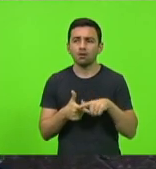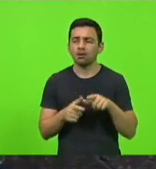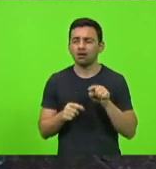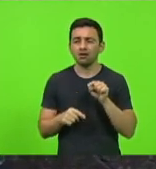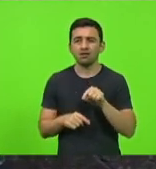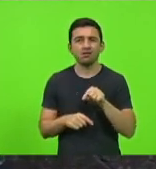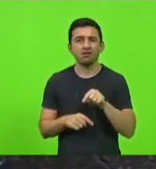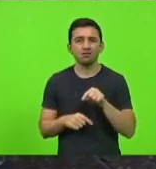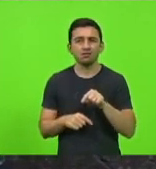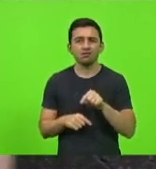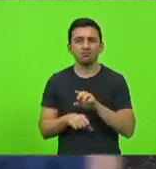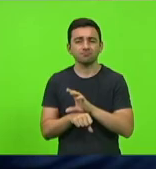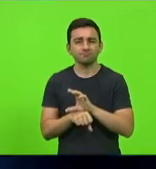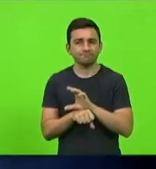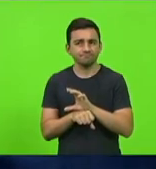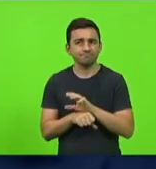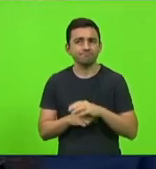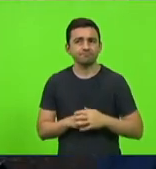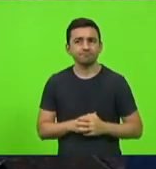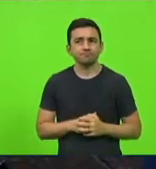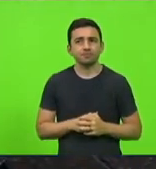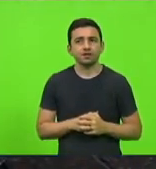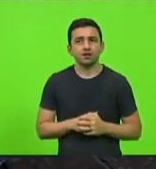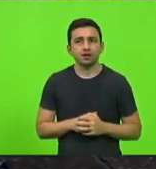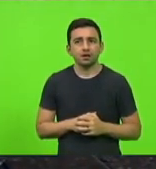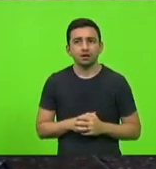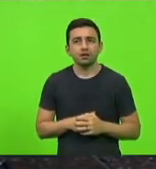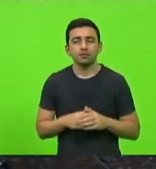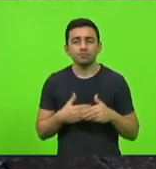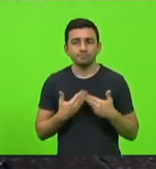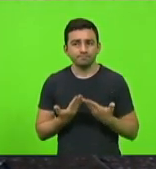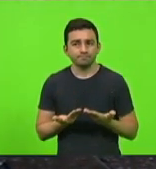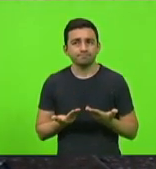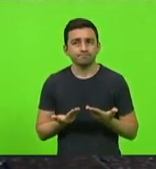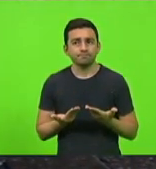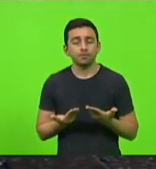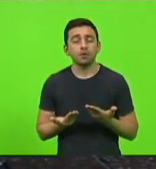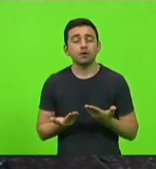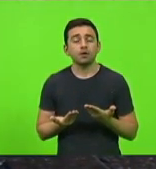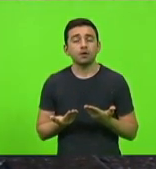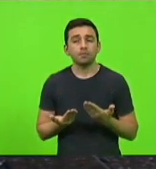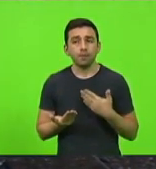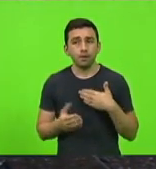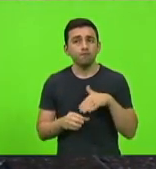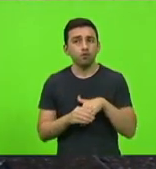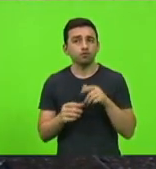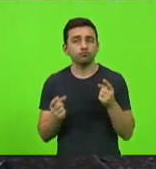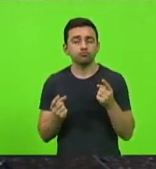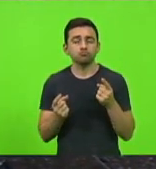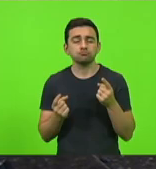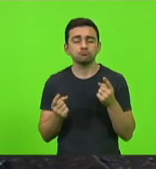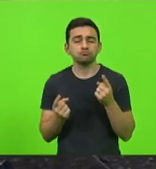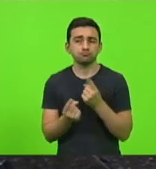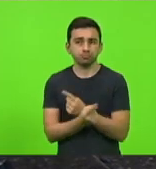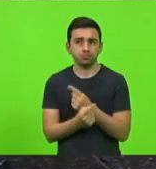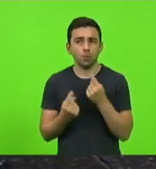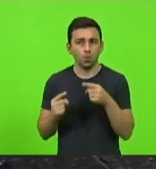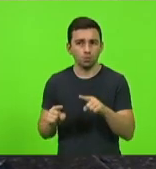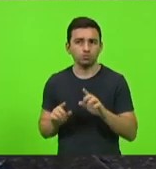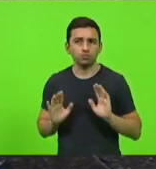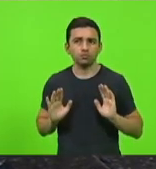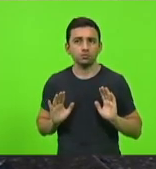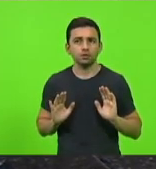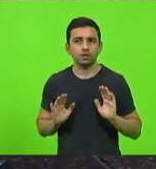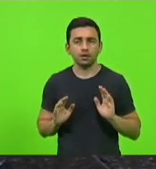de inconstitucionalidade. Então, por isso que o vício de iniciativa, perdão. Então, por isso que meu voto é contrário, não é, obviamente, contra